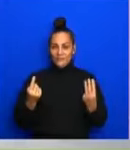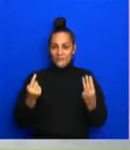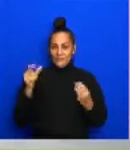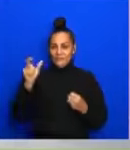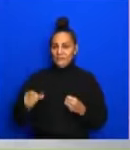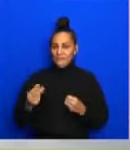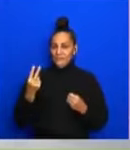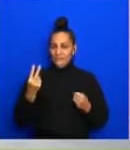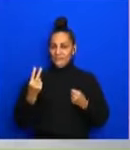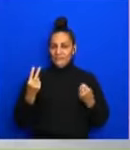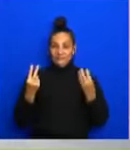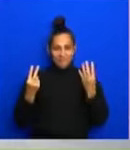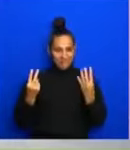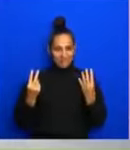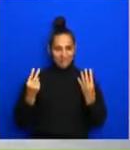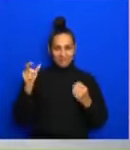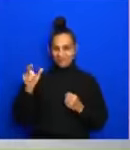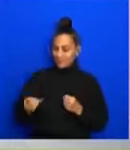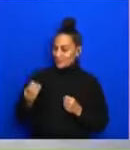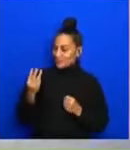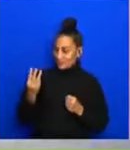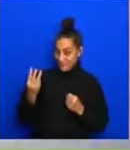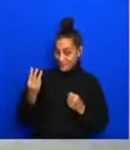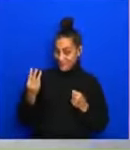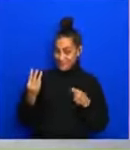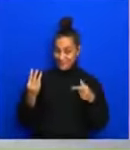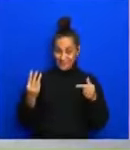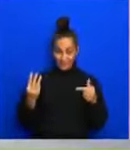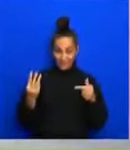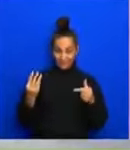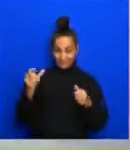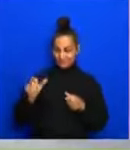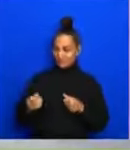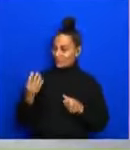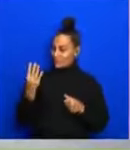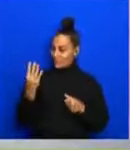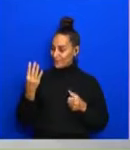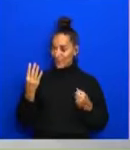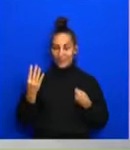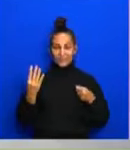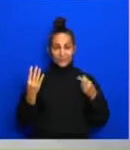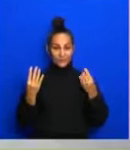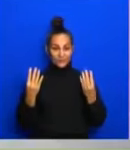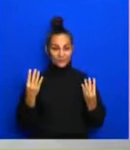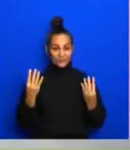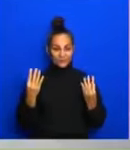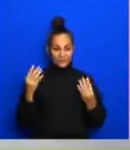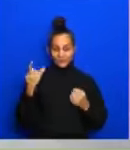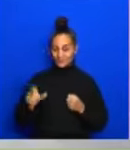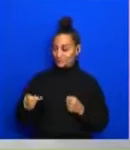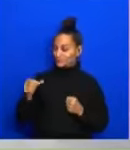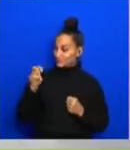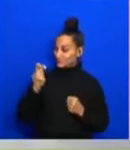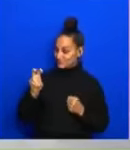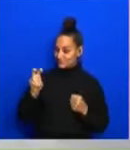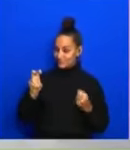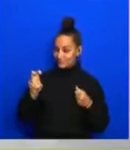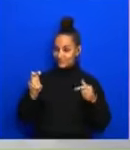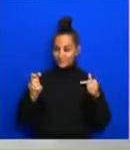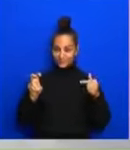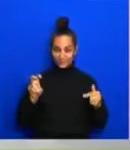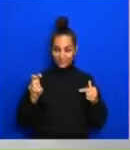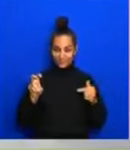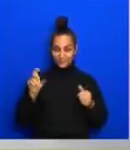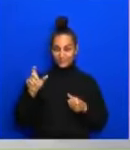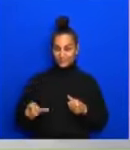3. Coluna 2, 4. Coluna 3, 7. Coluna 4, número 4. Coluna 5,